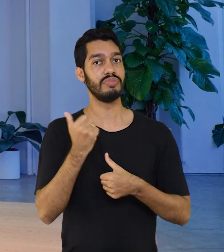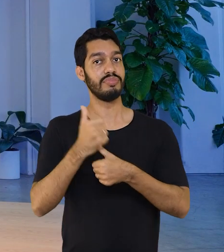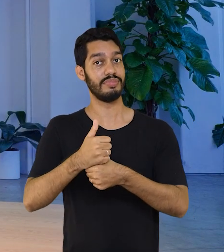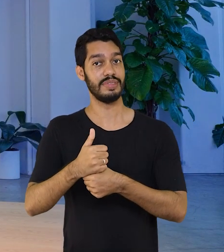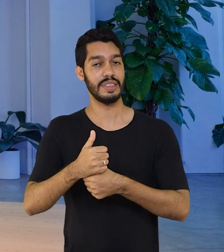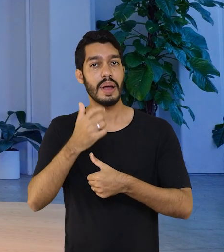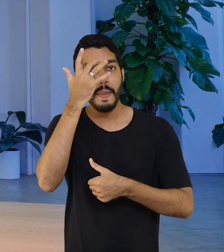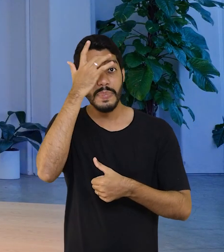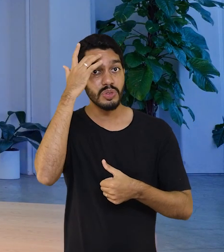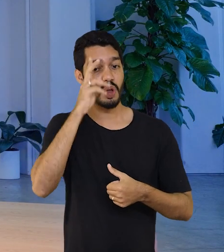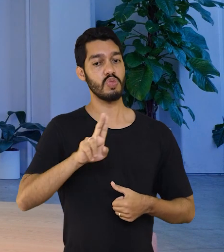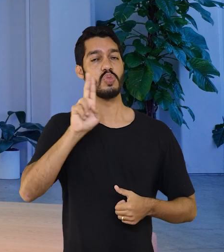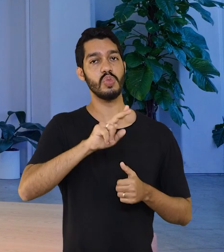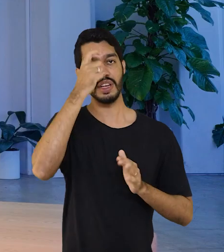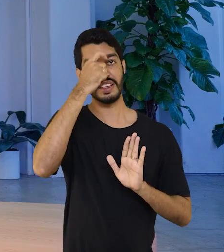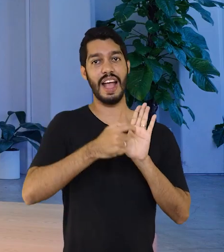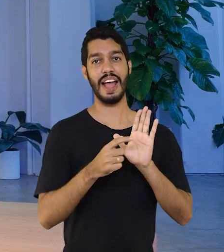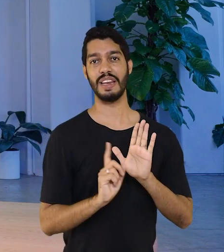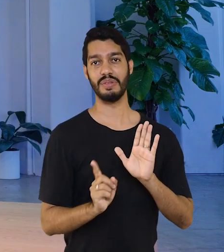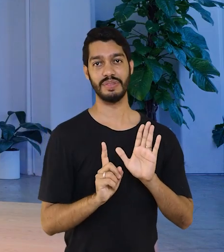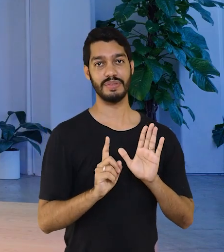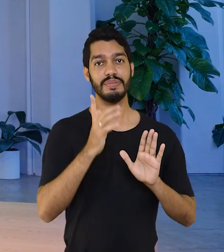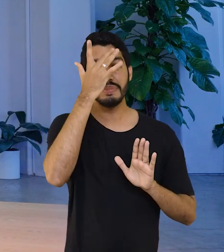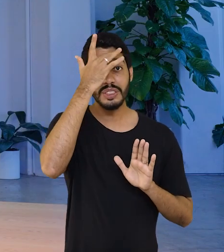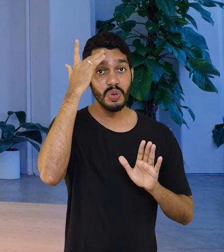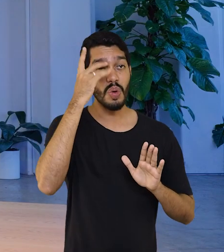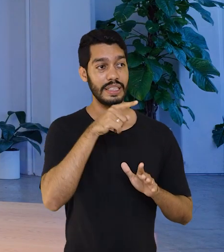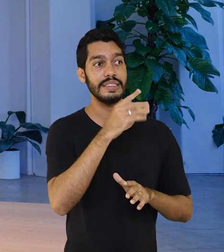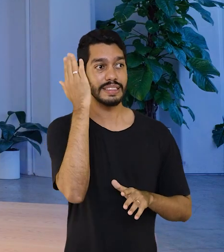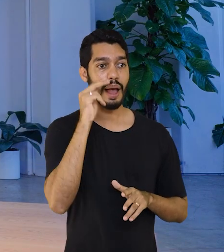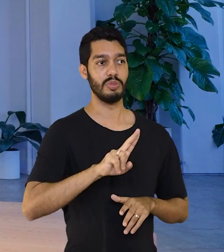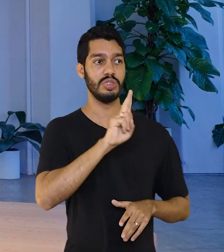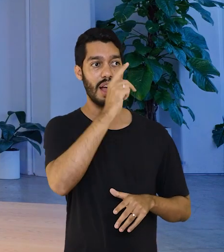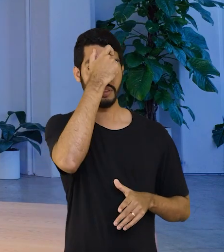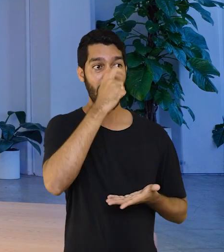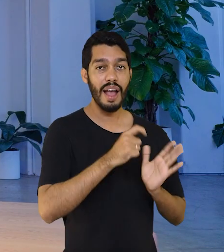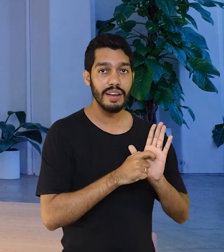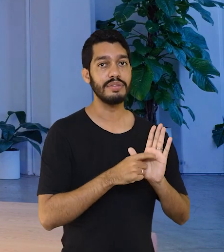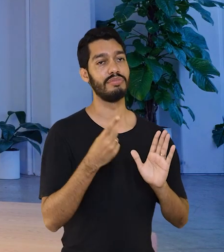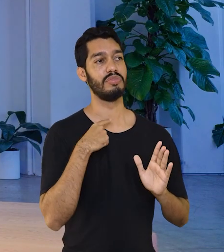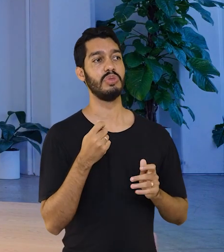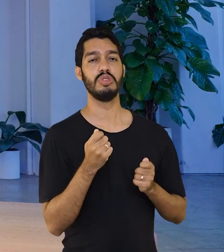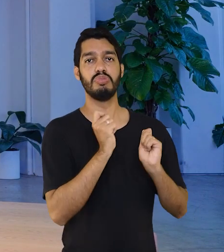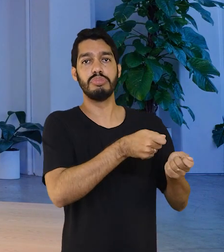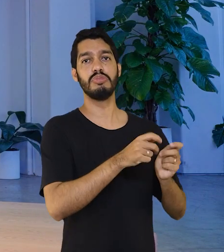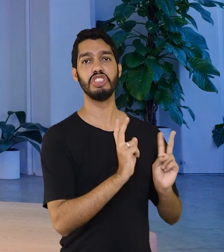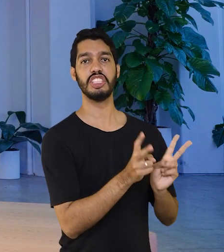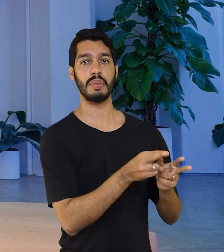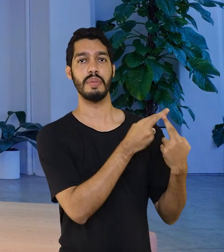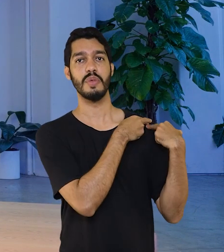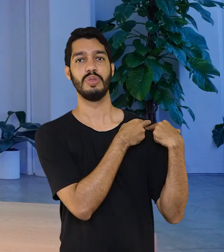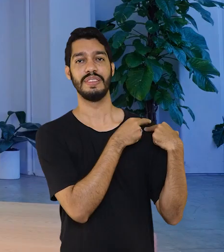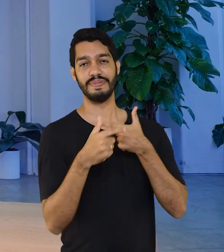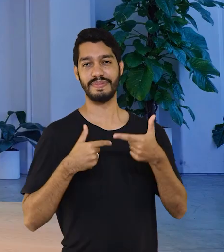ela vai substituir os empregos de quem não usa AI por empregos de quem usa AI para fazer aquilo melhor, né? Então acho que é um pouco isso aí que